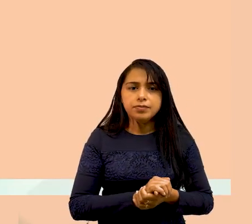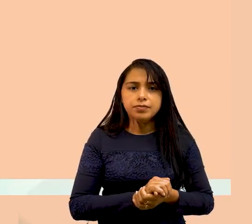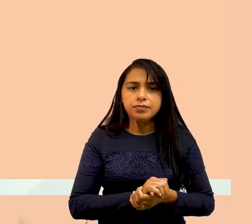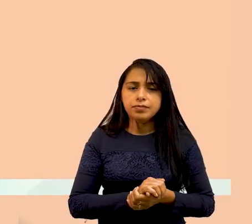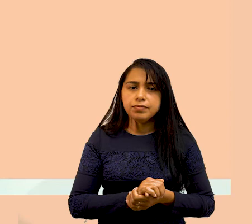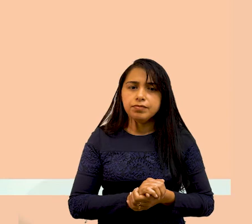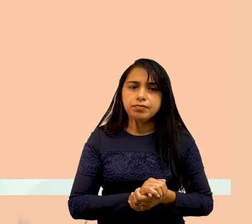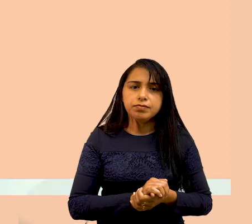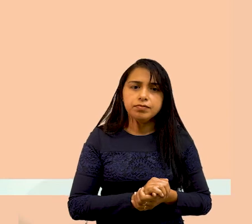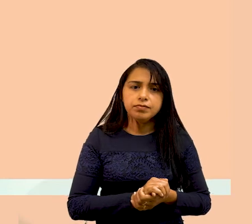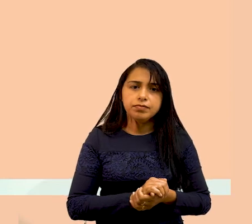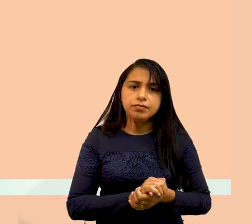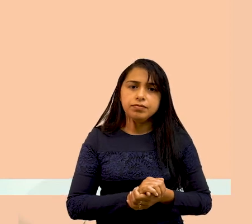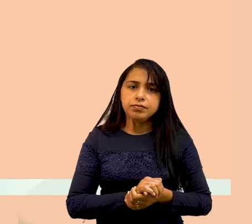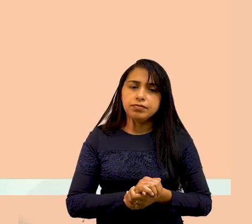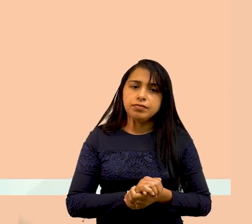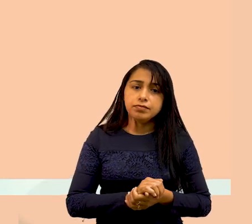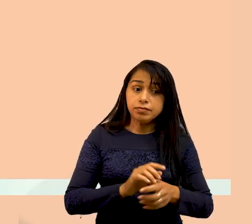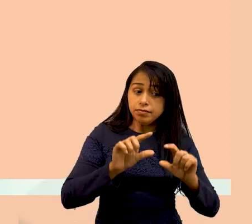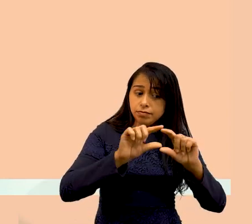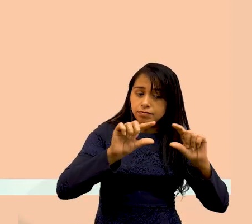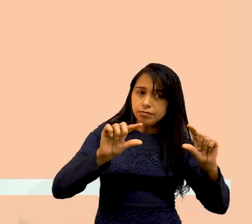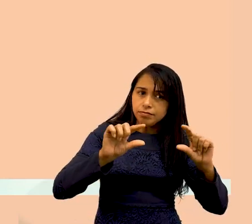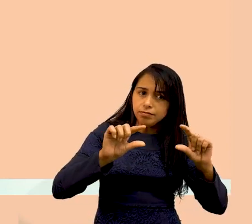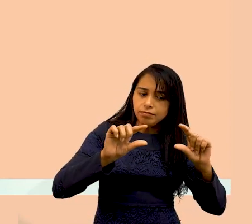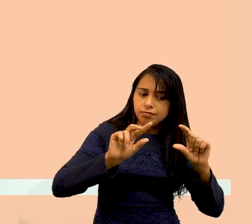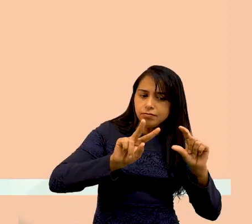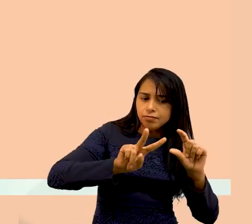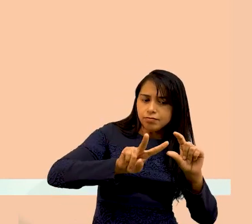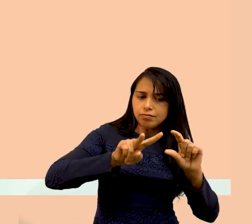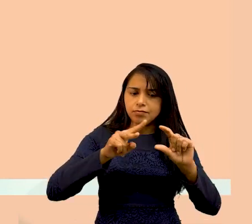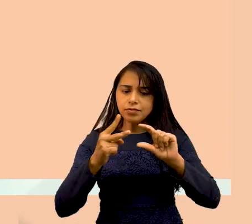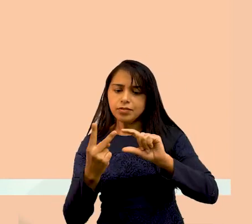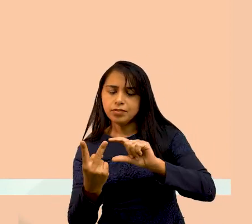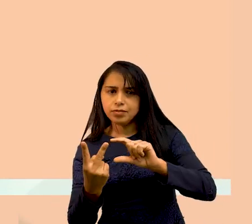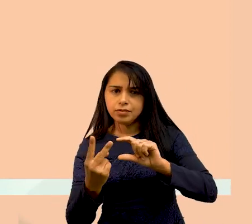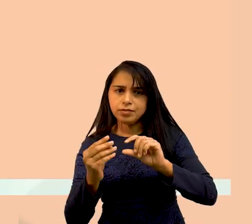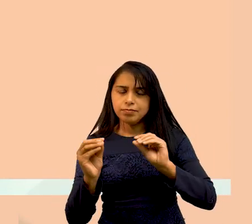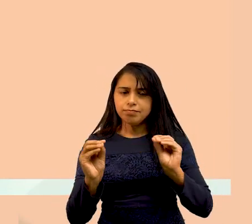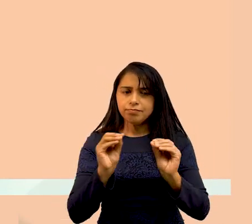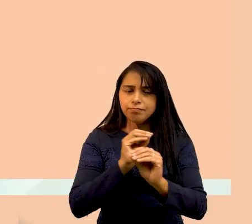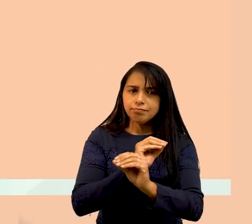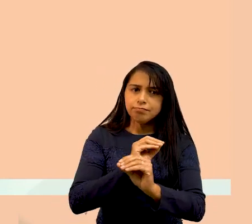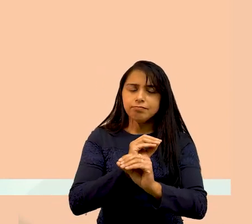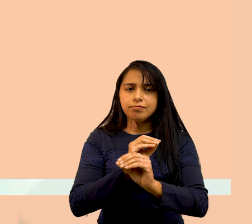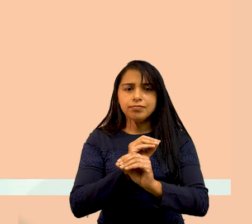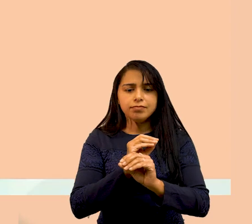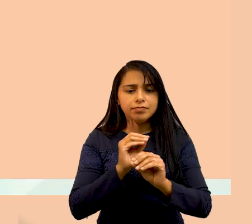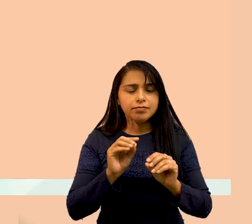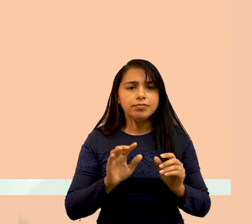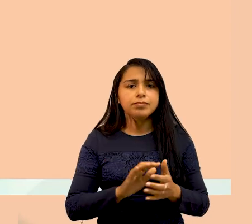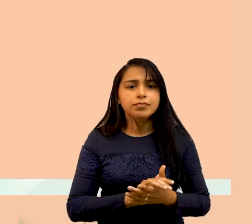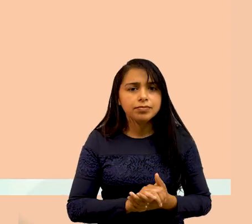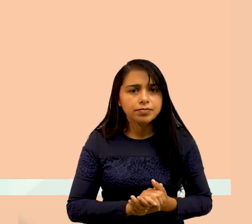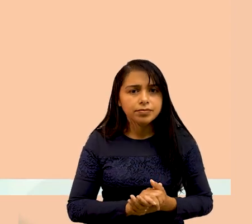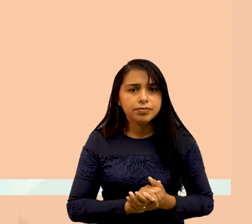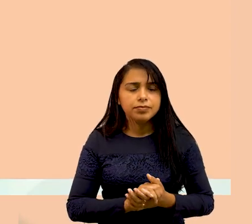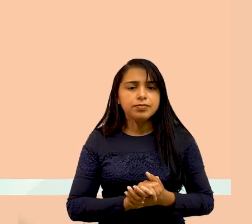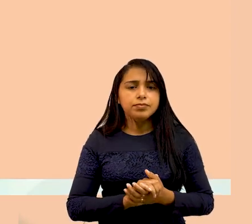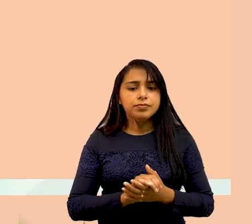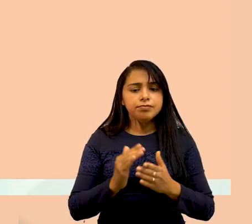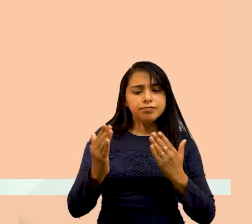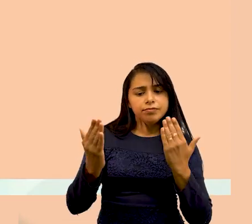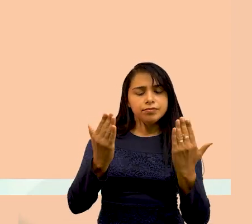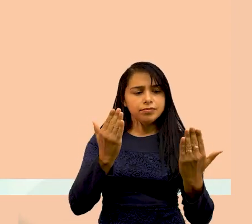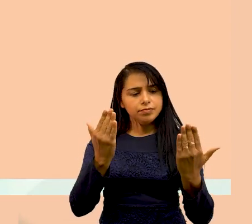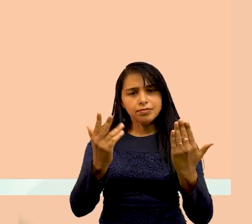na frente, e como se essa parte tivesse vindo para cá, e esse daqui, ó, tivesse vindo para esse lado,